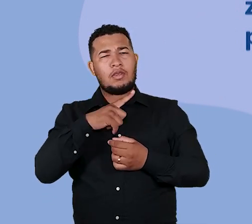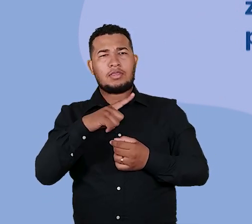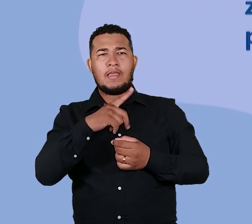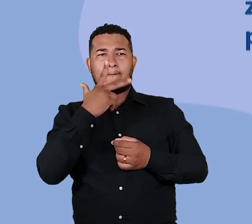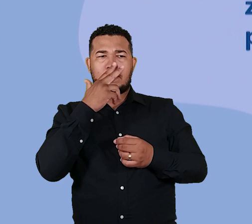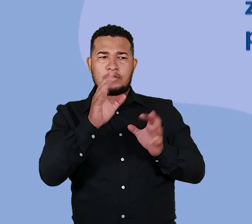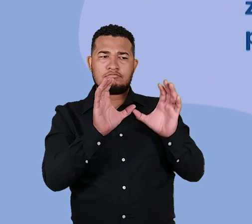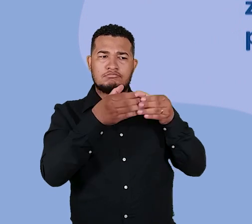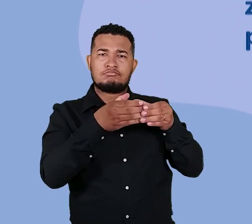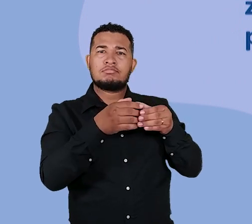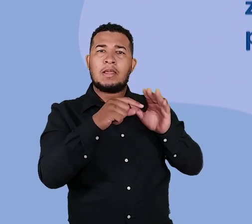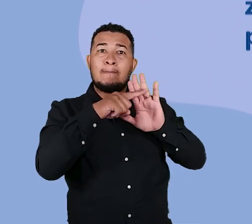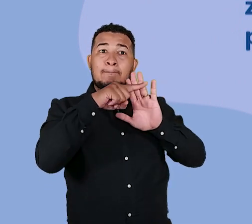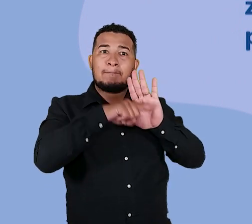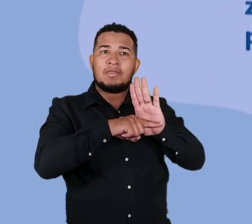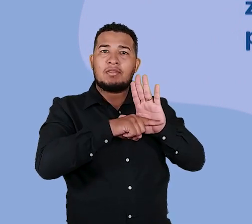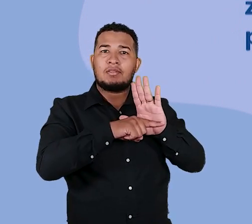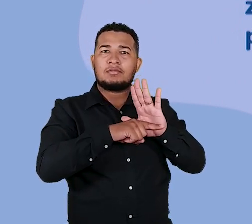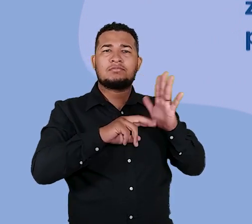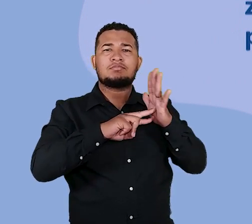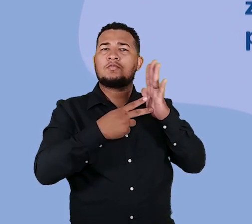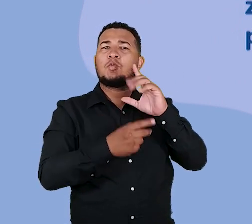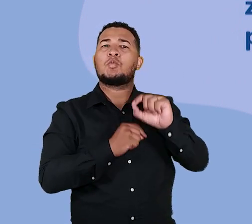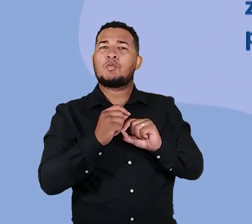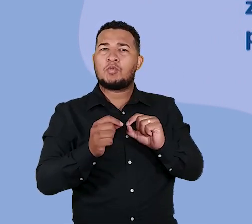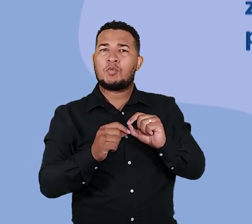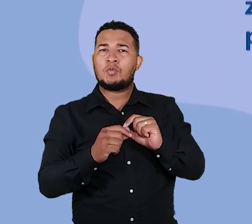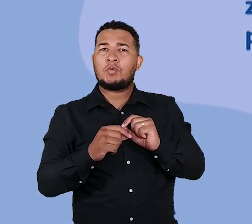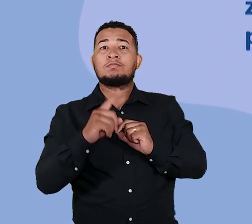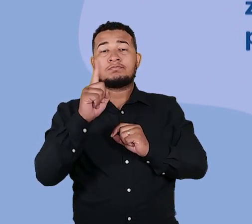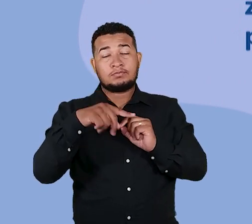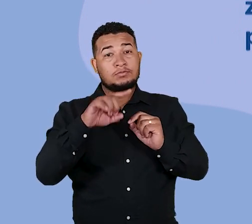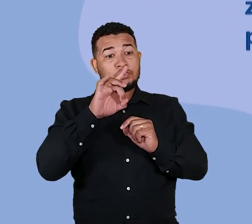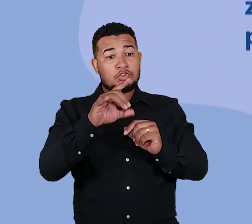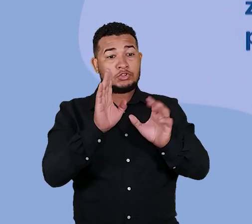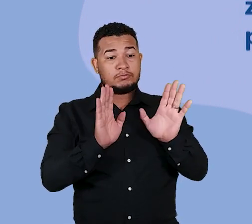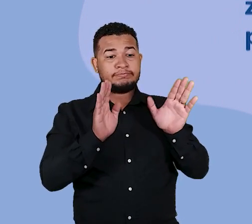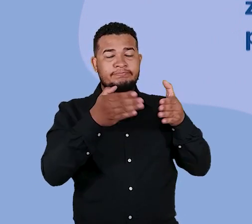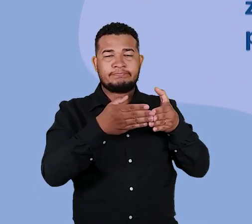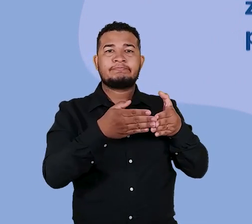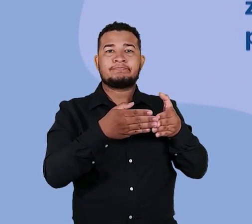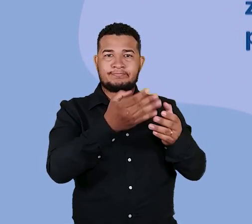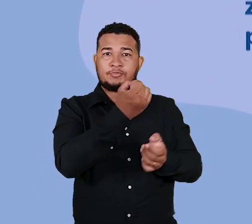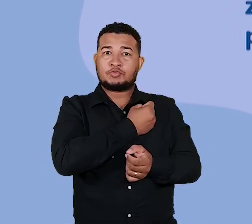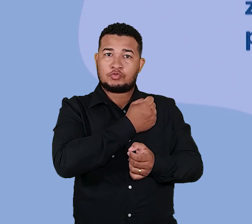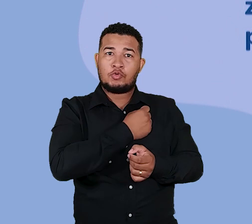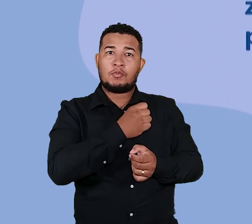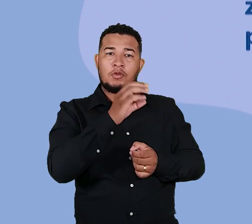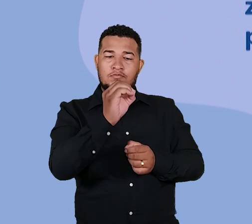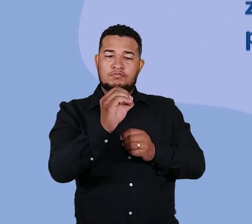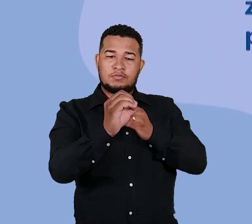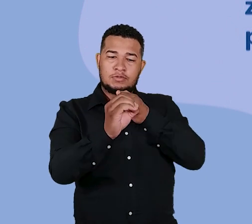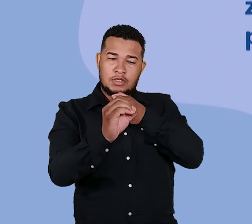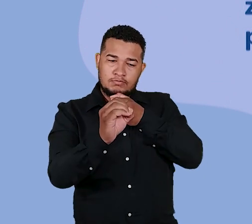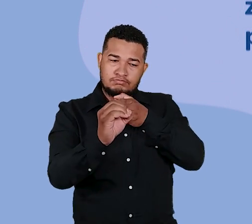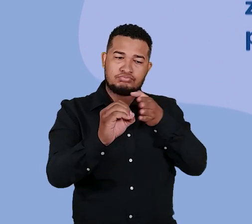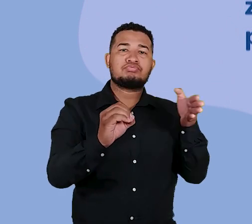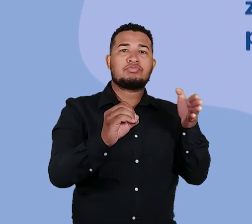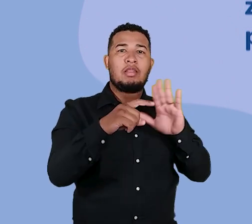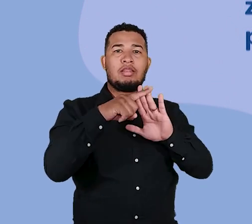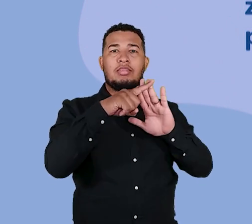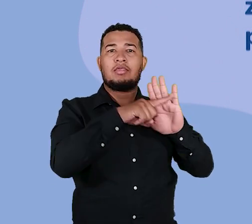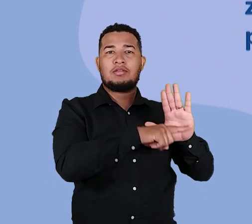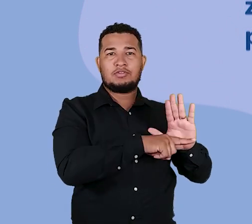esse menos aí embaixo. O que quer dizer esse menos? Indica que só tem os números negativos mais o zero. Por